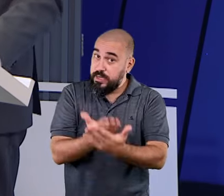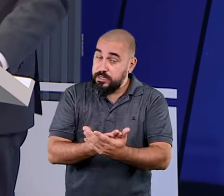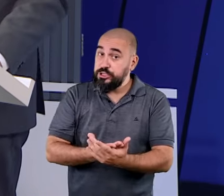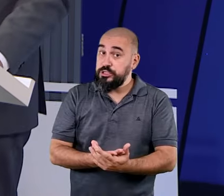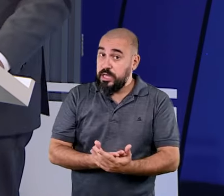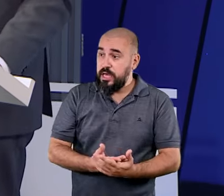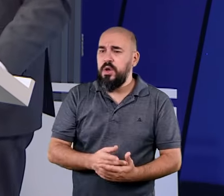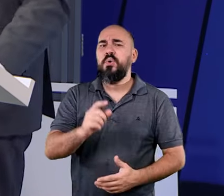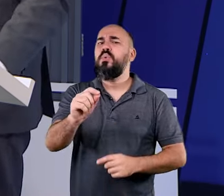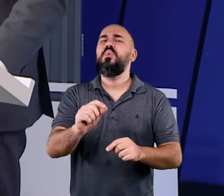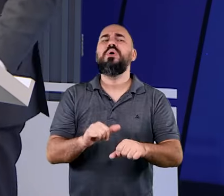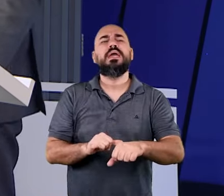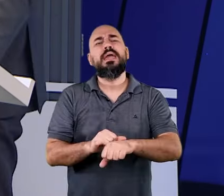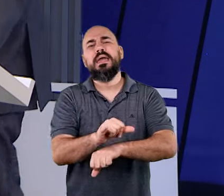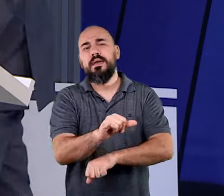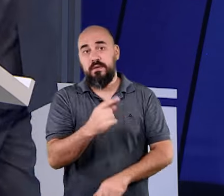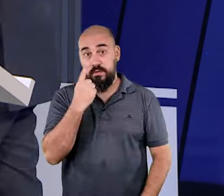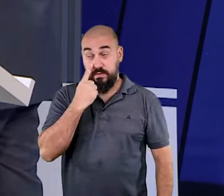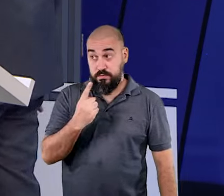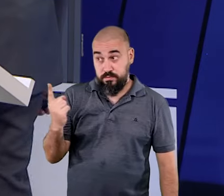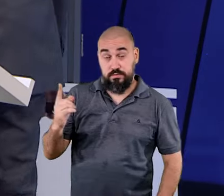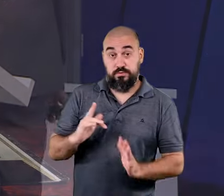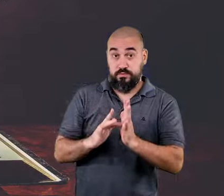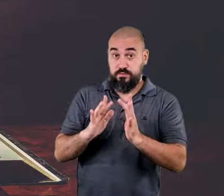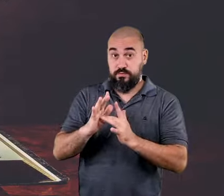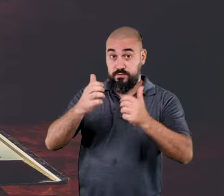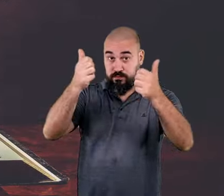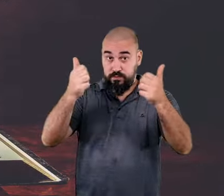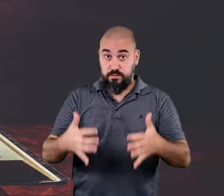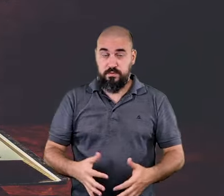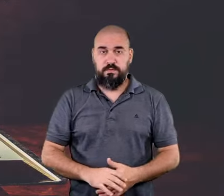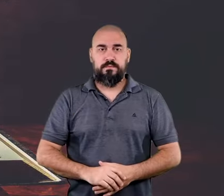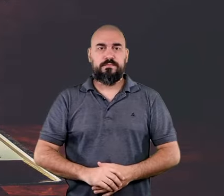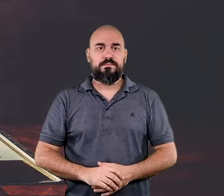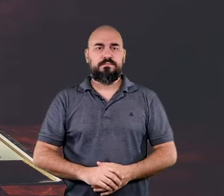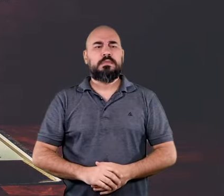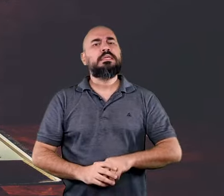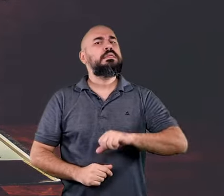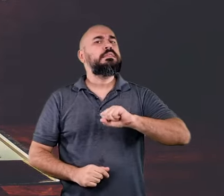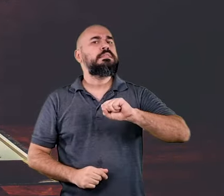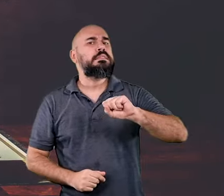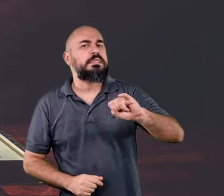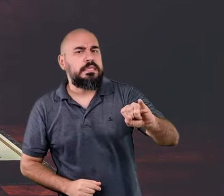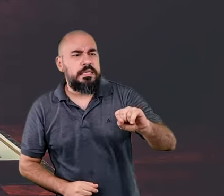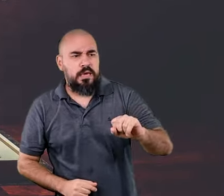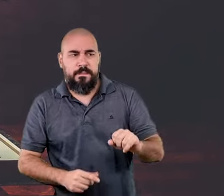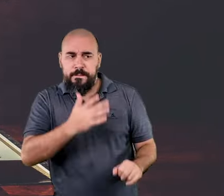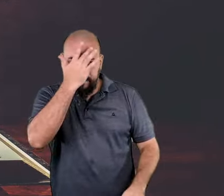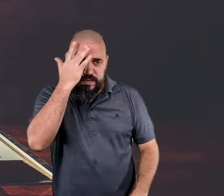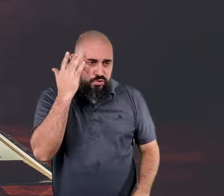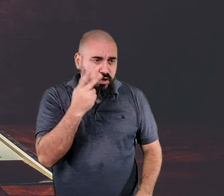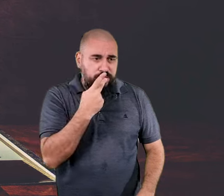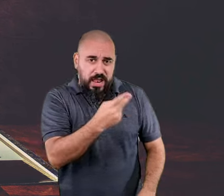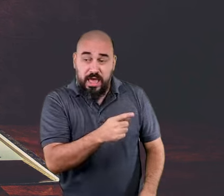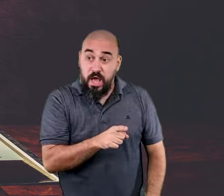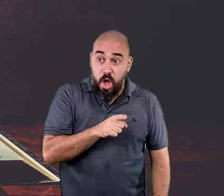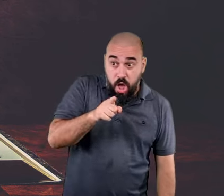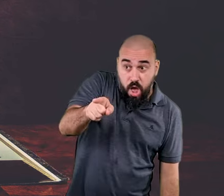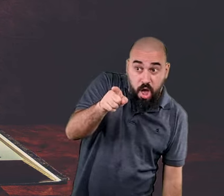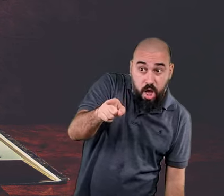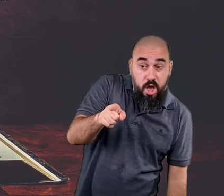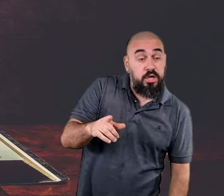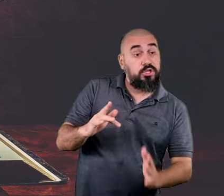deveriam acreditar. Olha o que Jesus falou. Então, se alguém disser a vocês, olhem, aqui está o